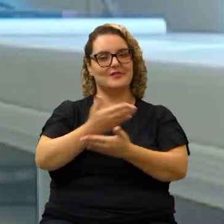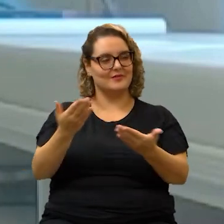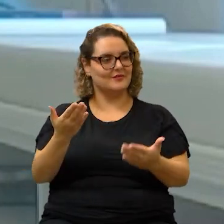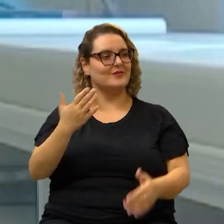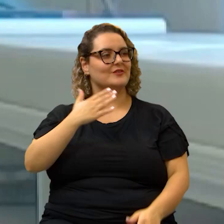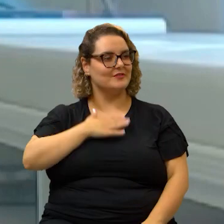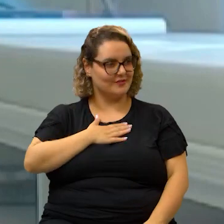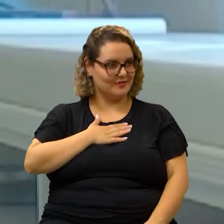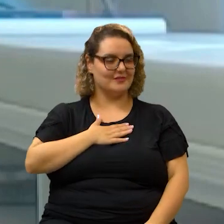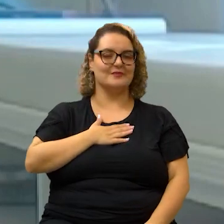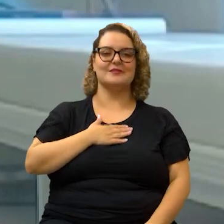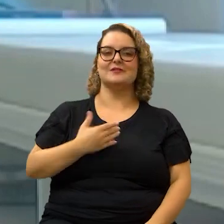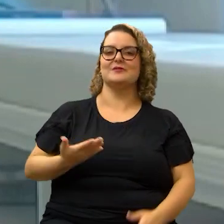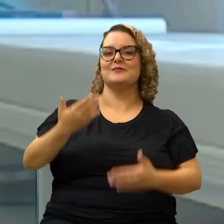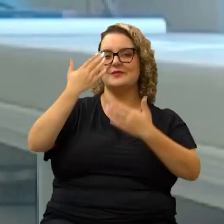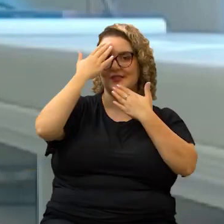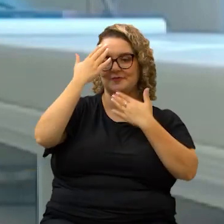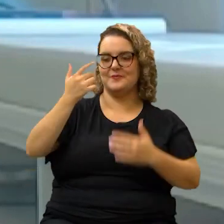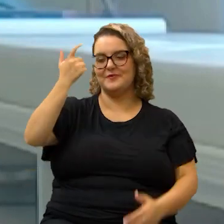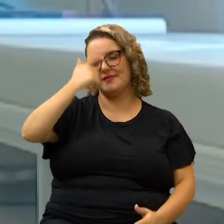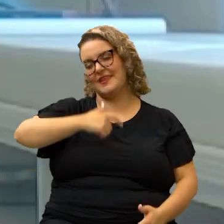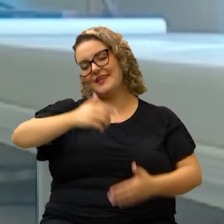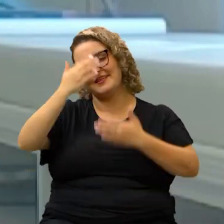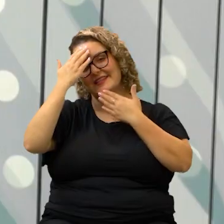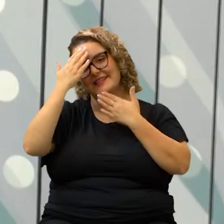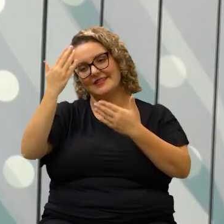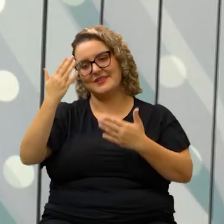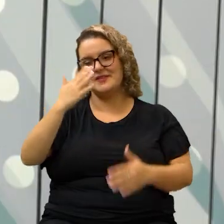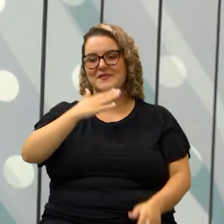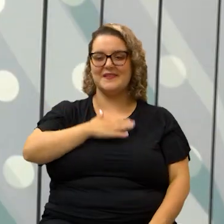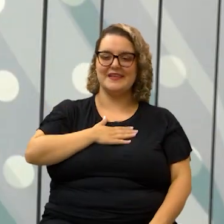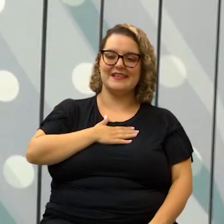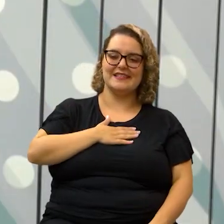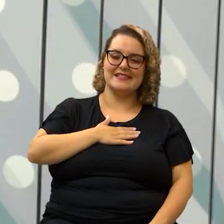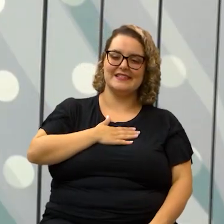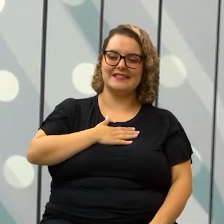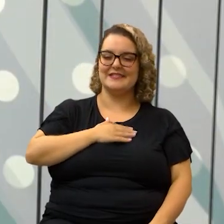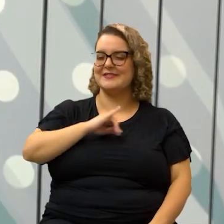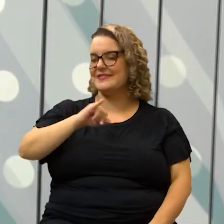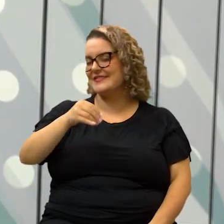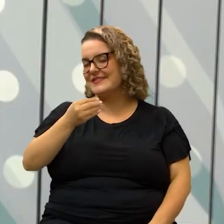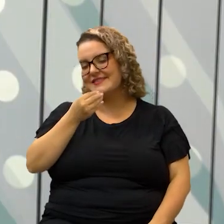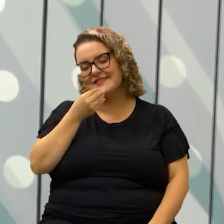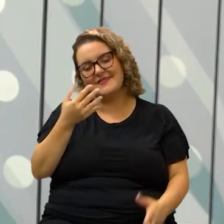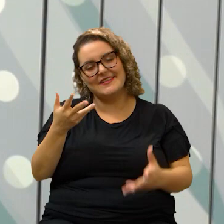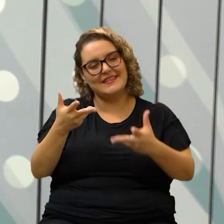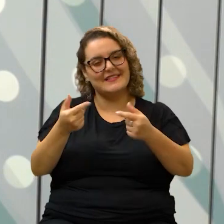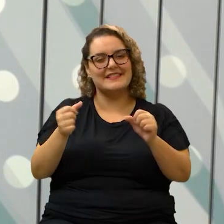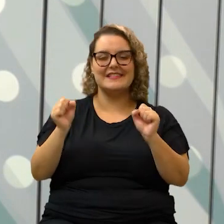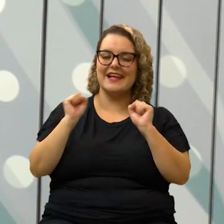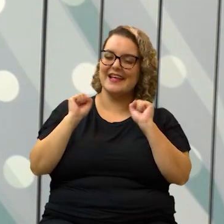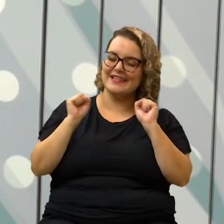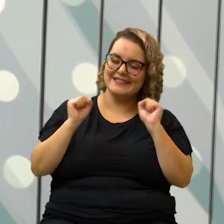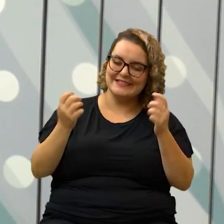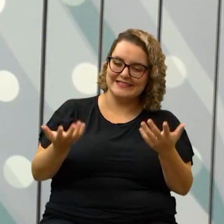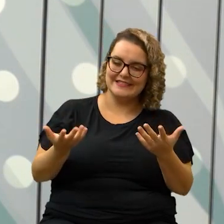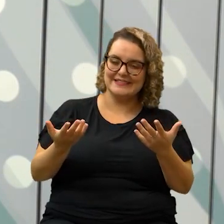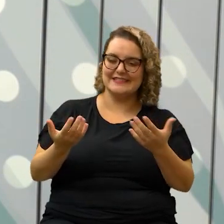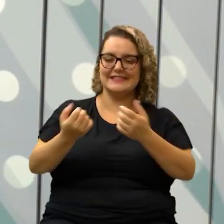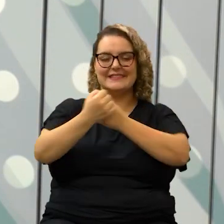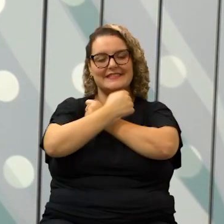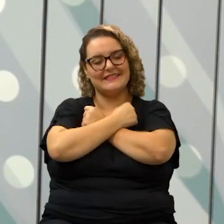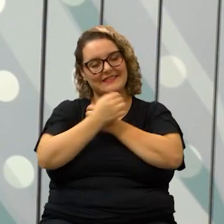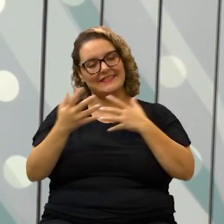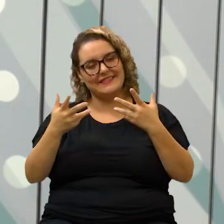gostei bastante. Abraços a Que todos. bom, obrigada. Obrigada também pela sua companhia aí em casa. Você